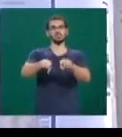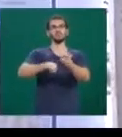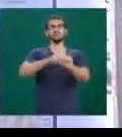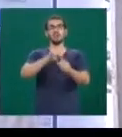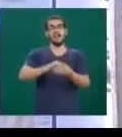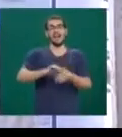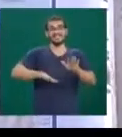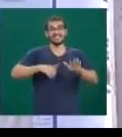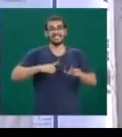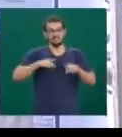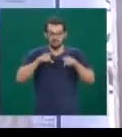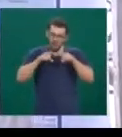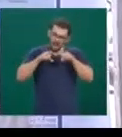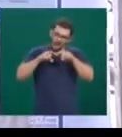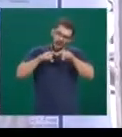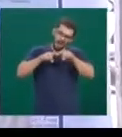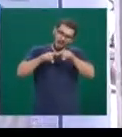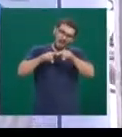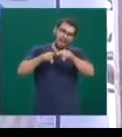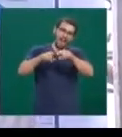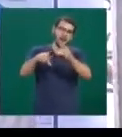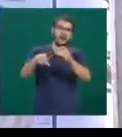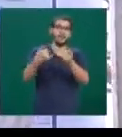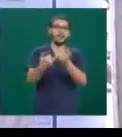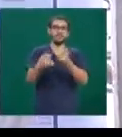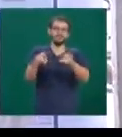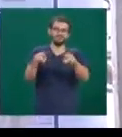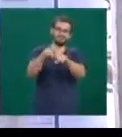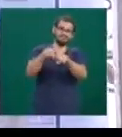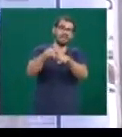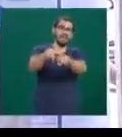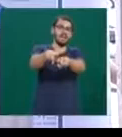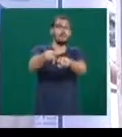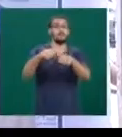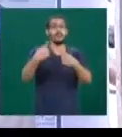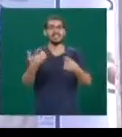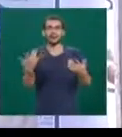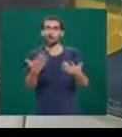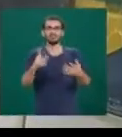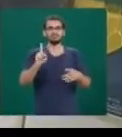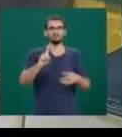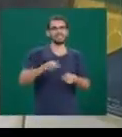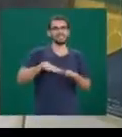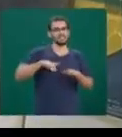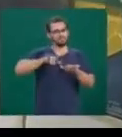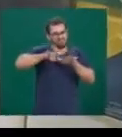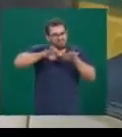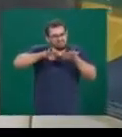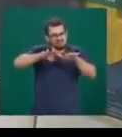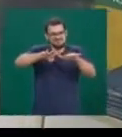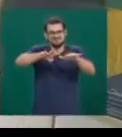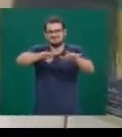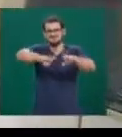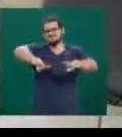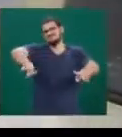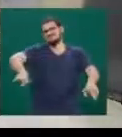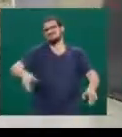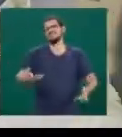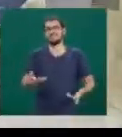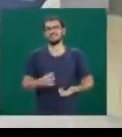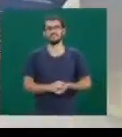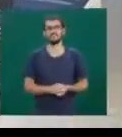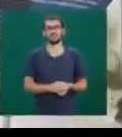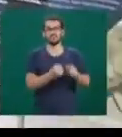duas retas paralelas, elas vão ser únicas. Aqui não, aqui vai existir infinitas retas paralelas. Nestas imagens estão